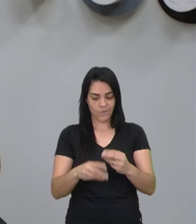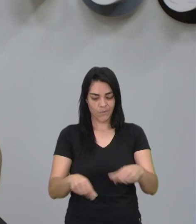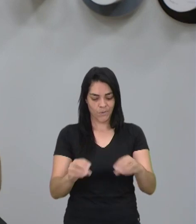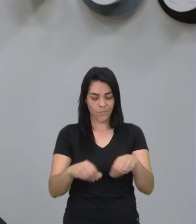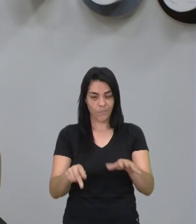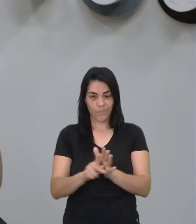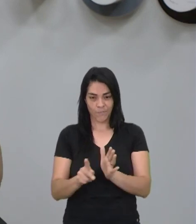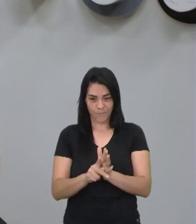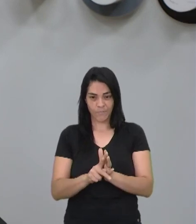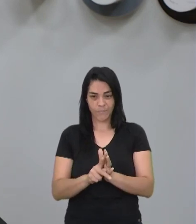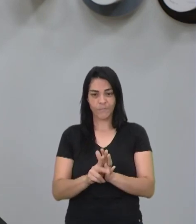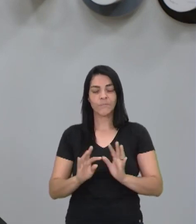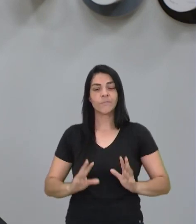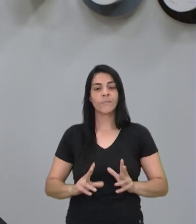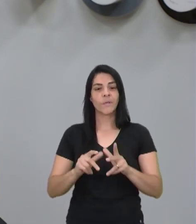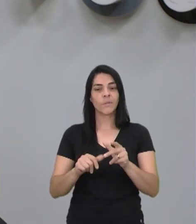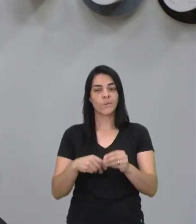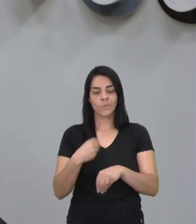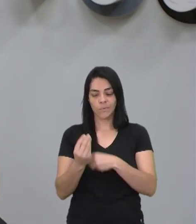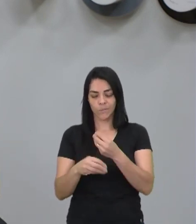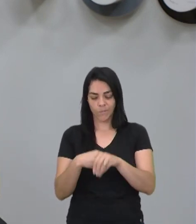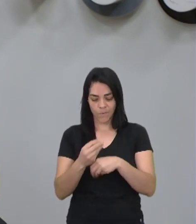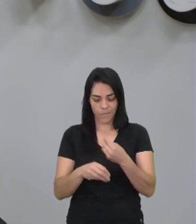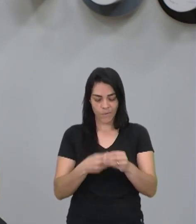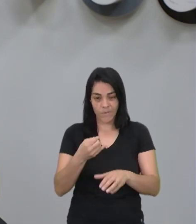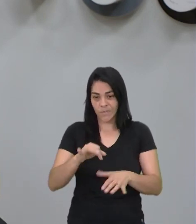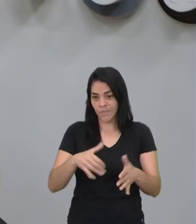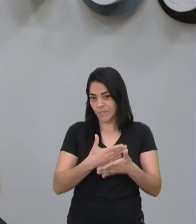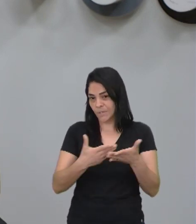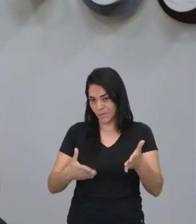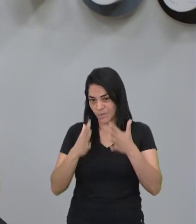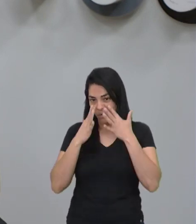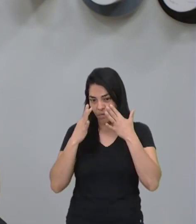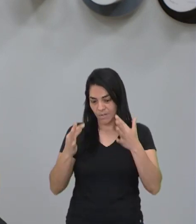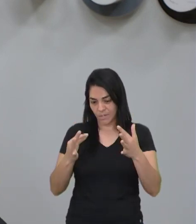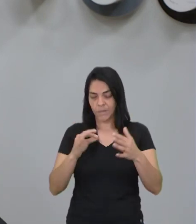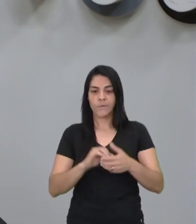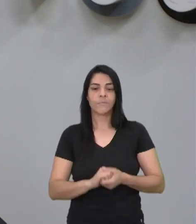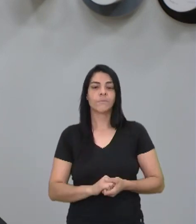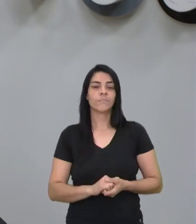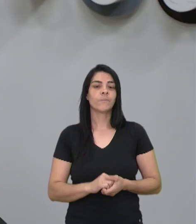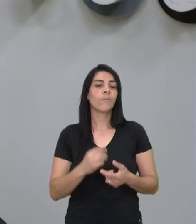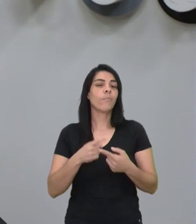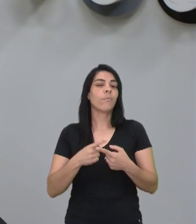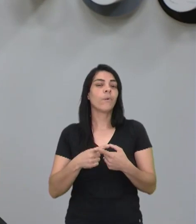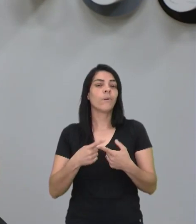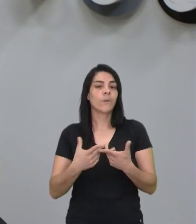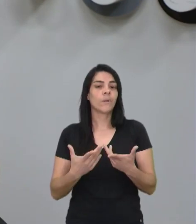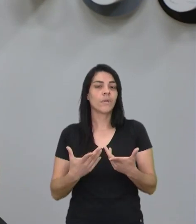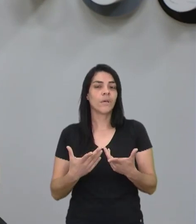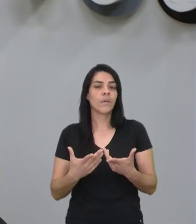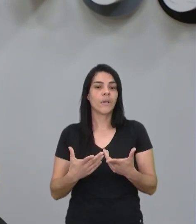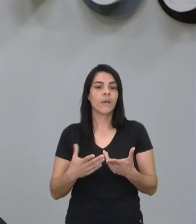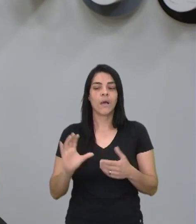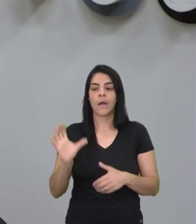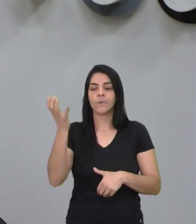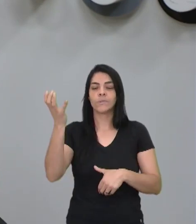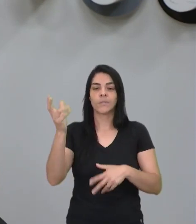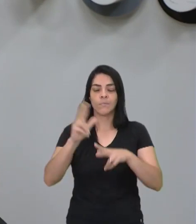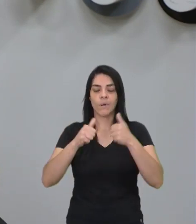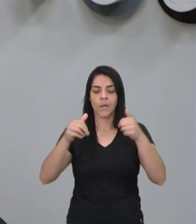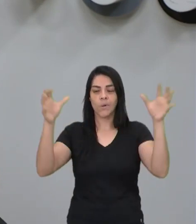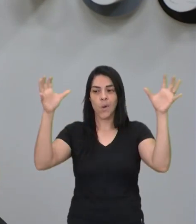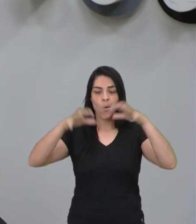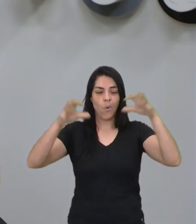então tudo tá interligado se a gente for prestar atenção, tá certo? Porque é carreado pela chuva, principalmente,